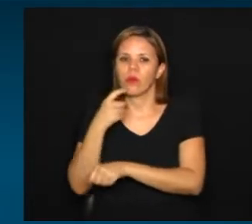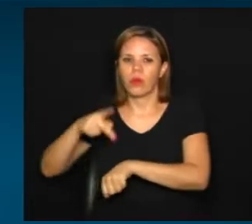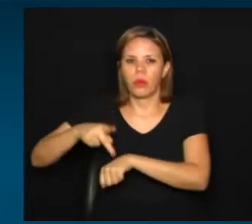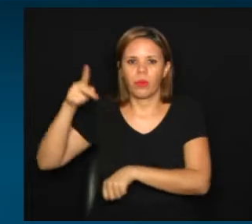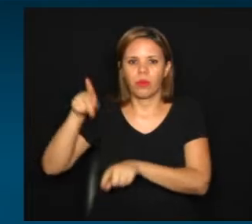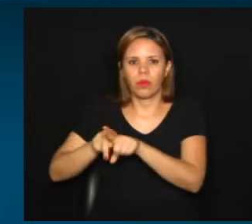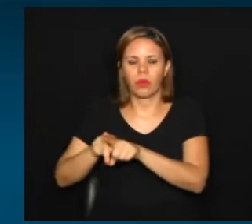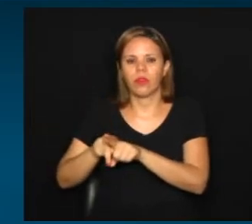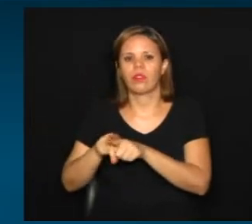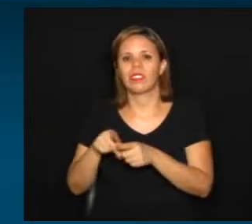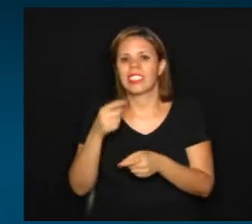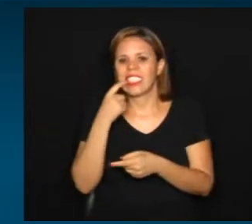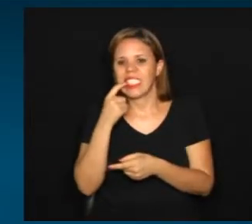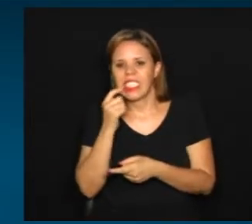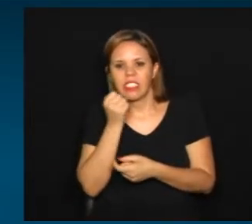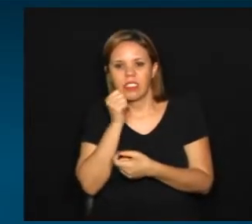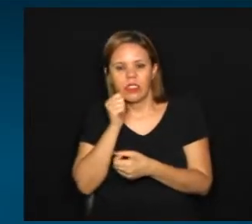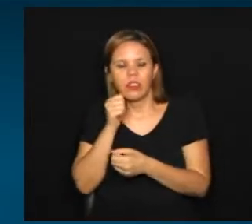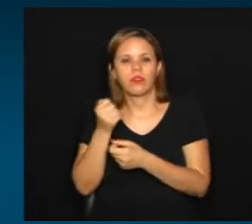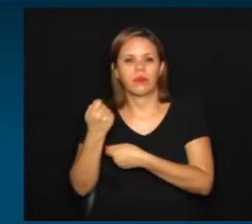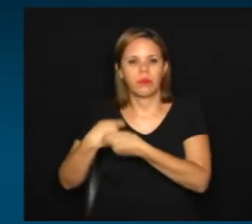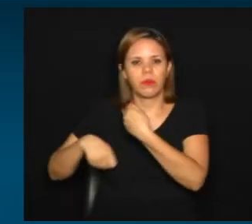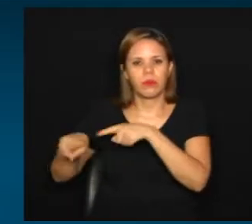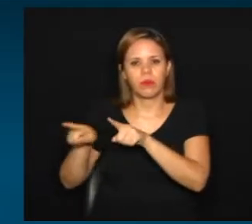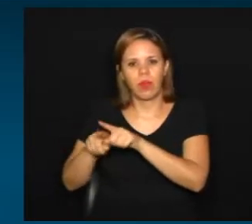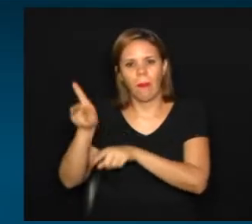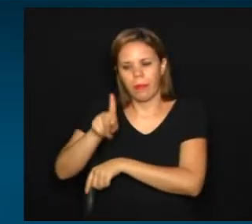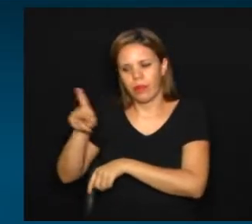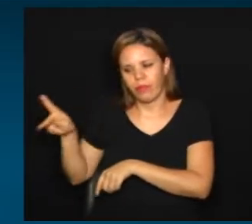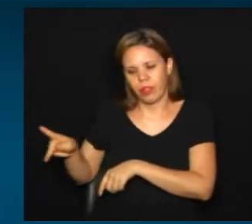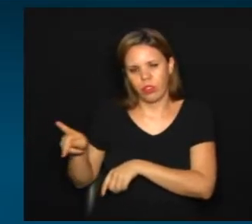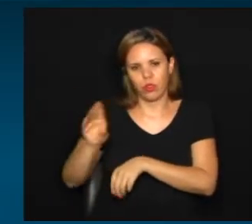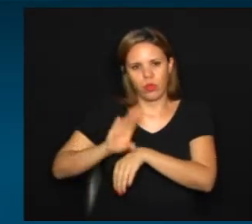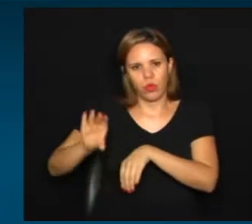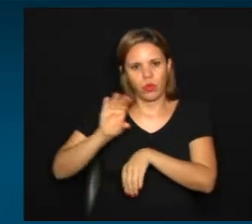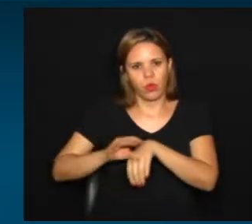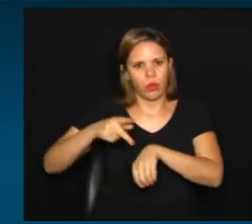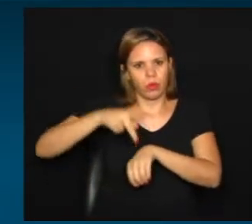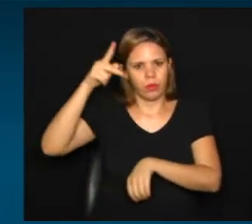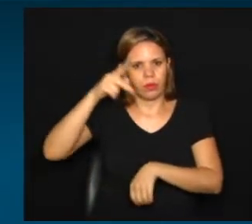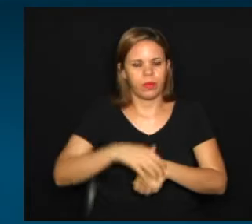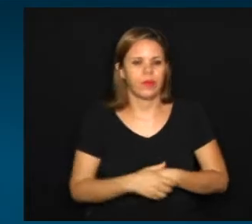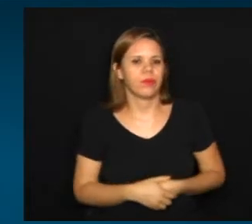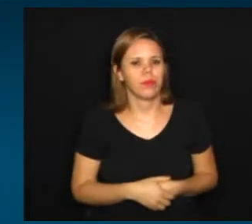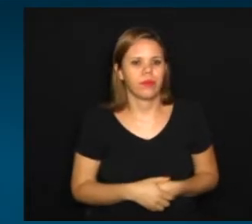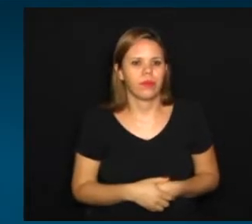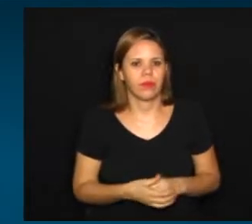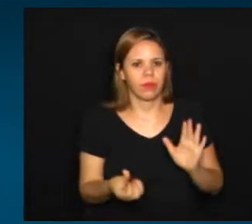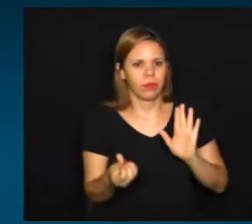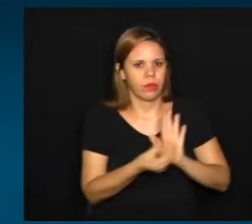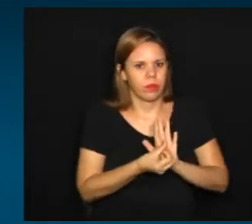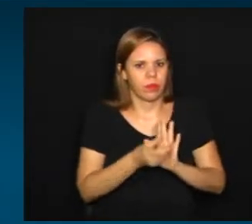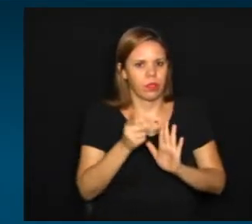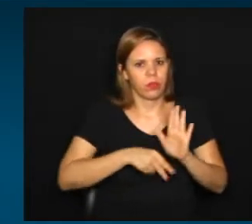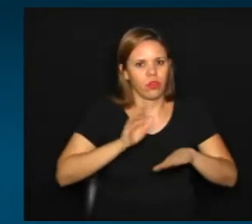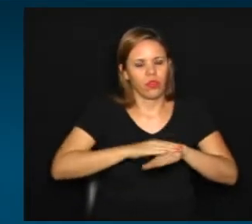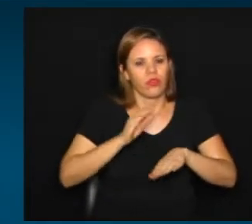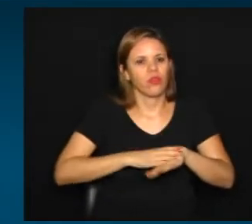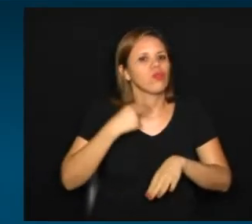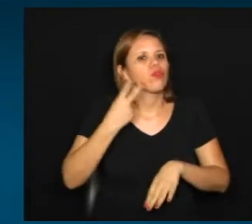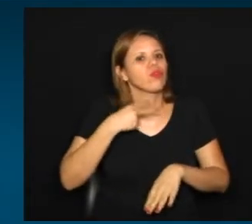de ortodontia, especialidade que também é professora em cursos de pós-graduação. O item 6 é o projeto de autoria do